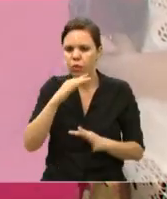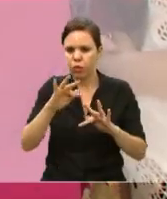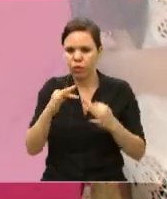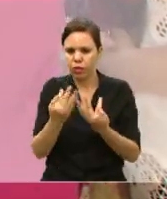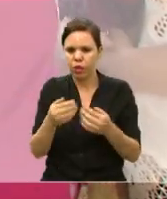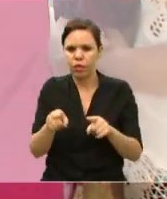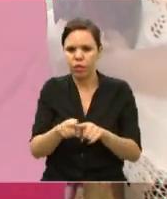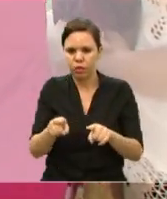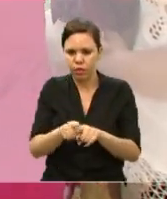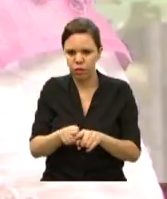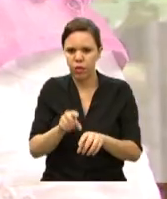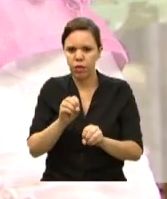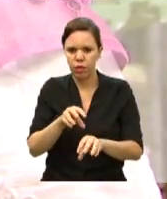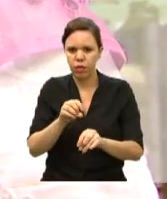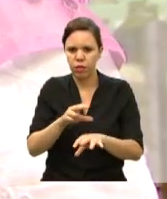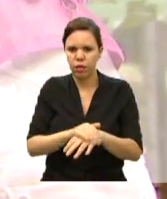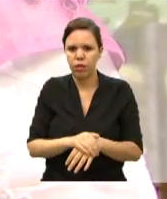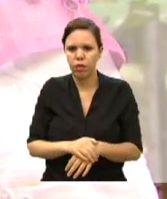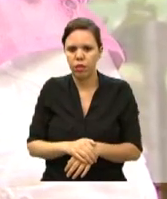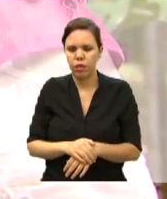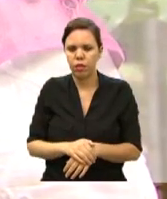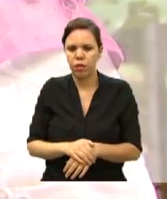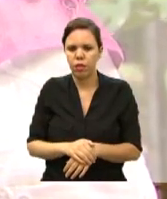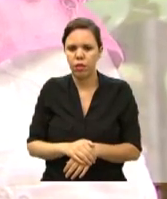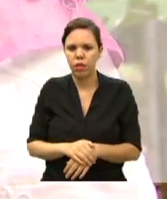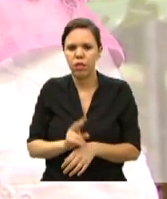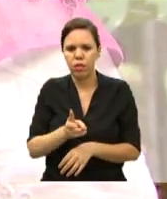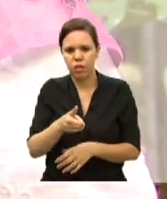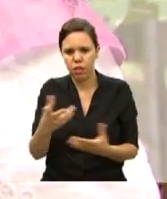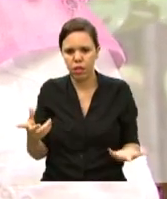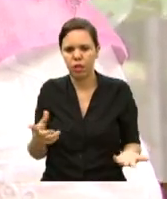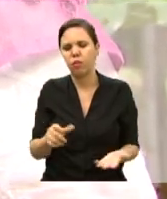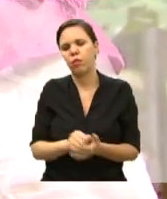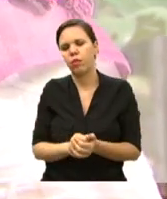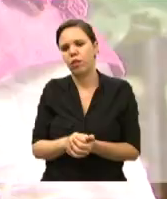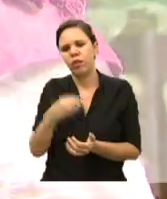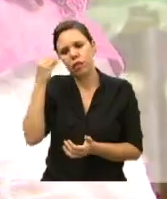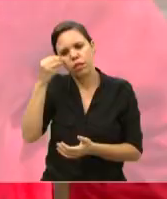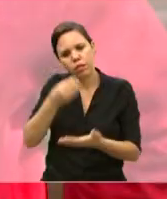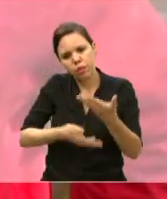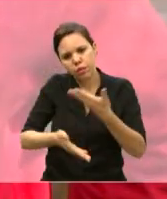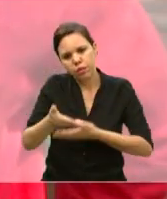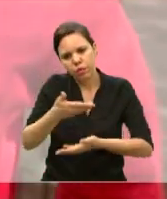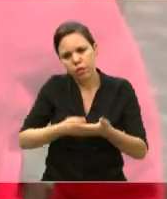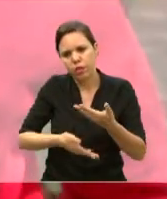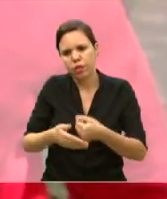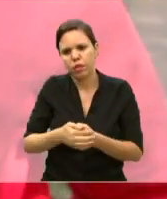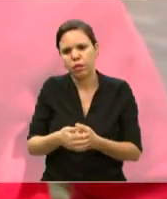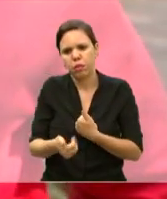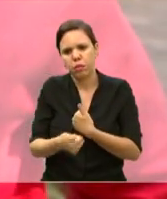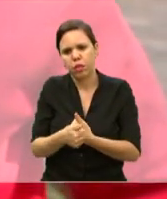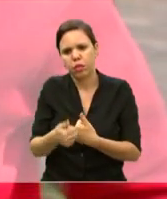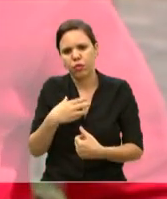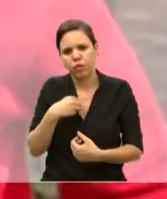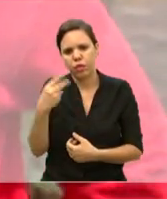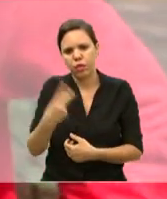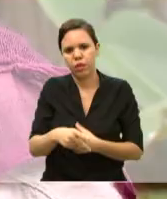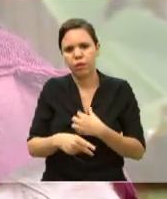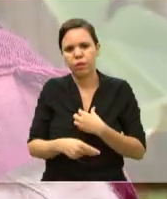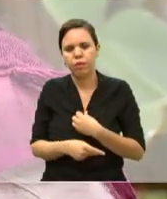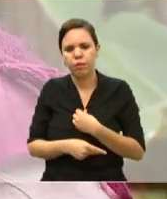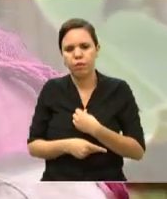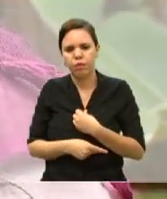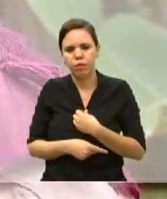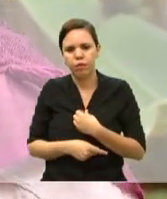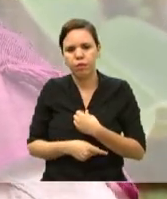pais também ensinam. A Nur sempre compartilha experiências na escola, bem pertinho do filho dela.